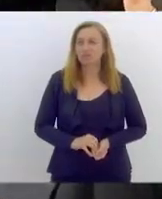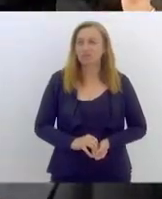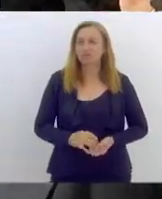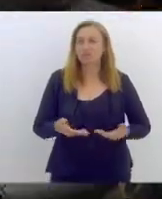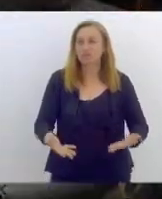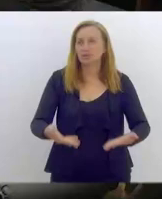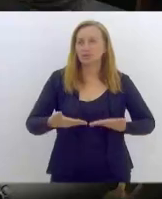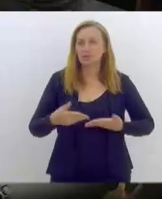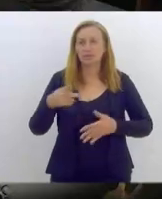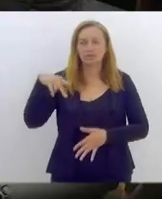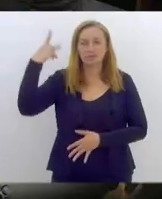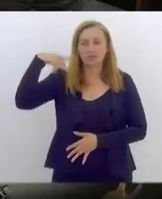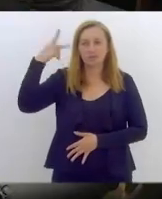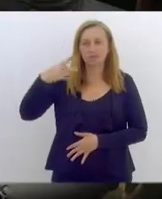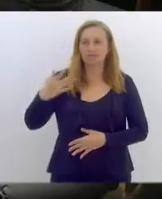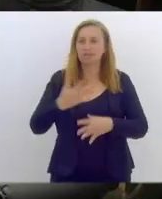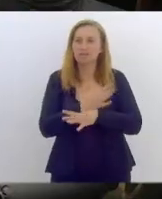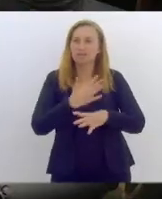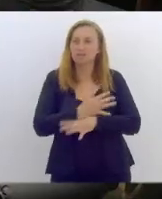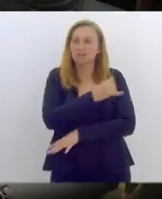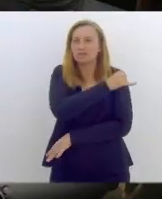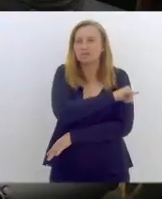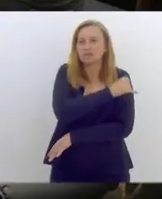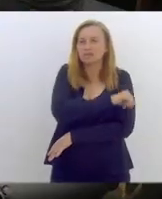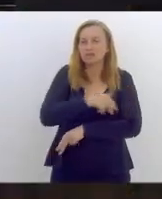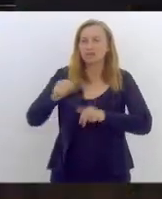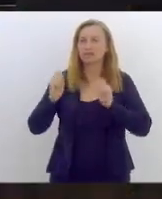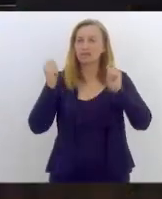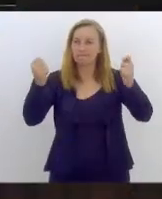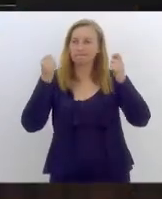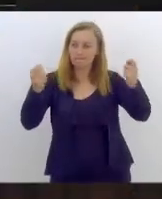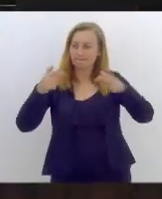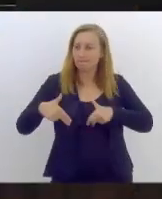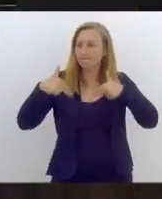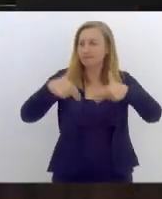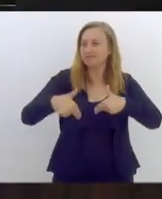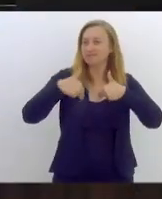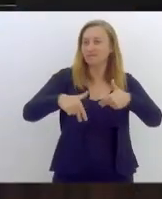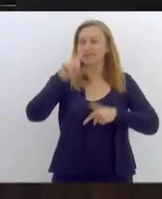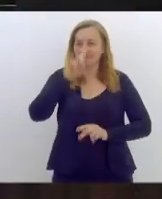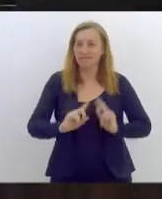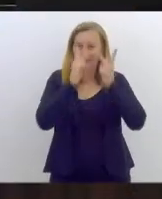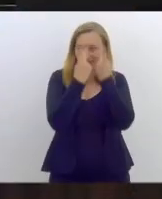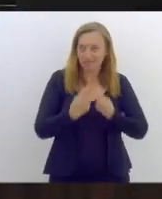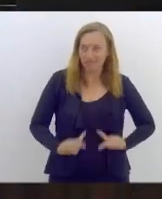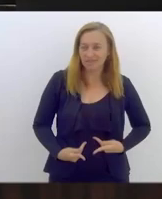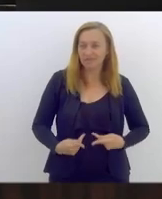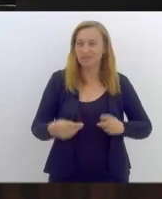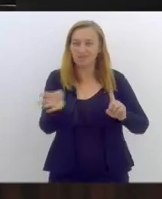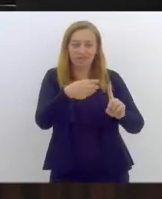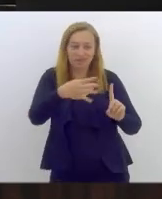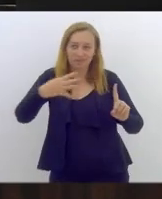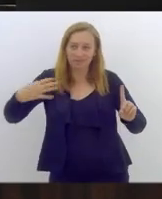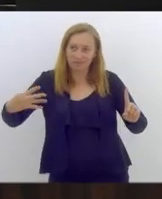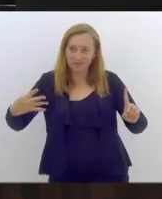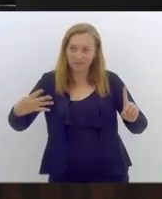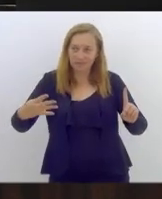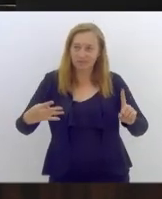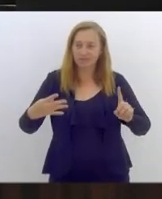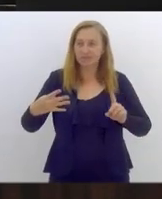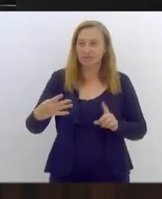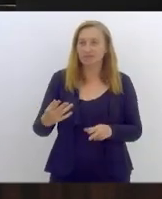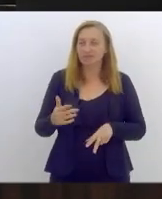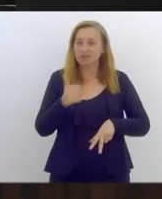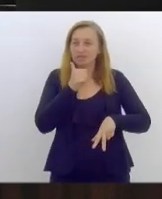Convido a vereadora da cidade do Rio de Janeiro, ativista militante de direitos humanos da pauta LGBTI e viúva de